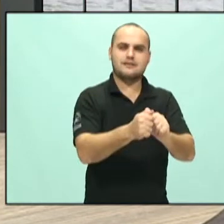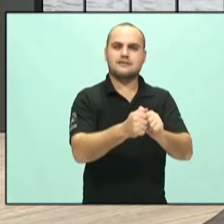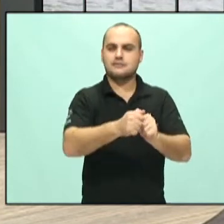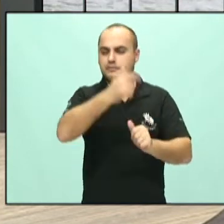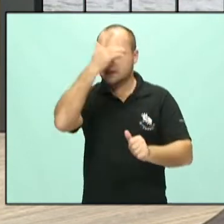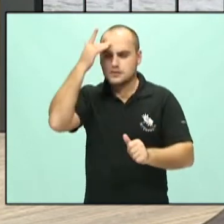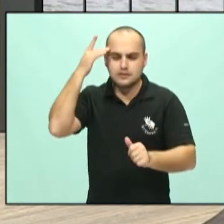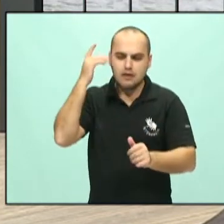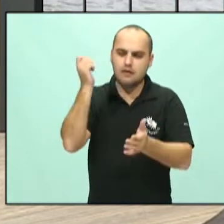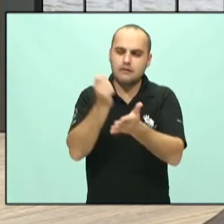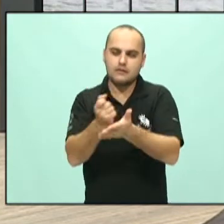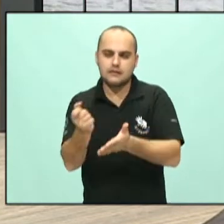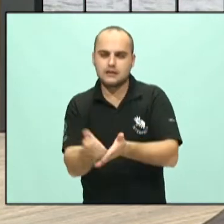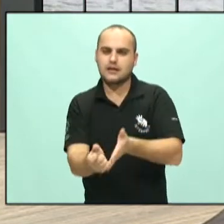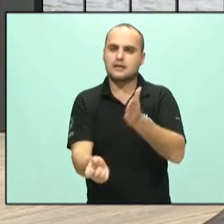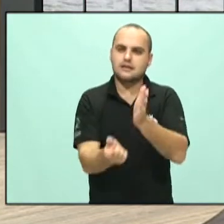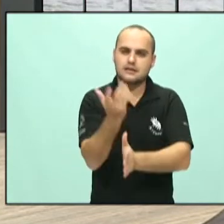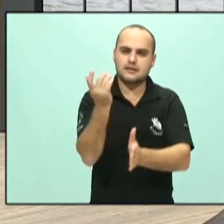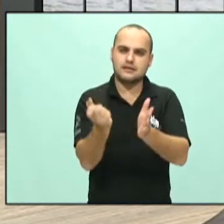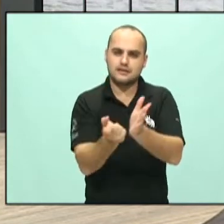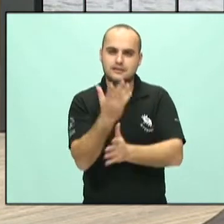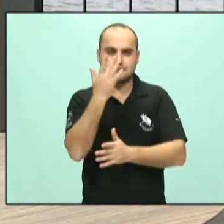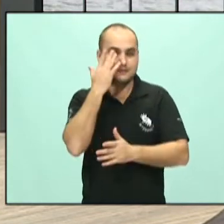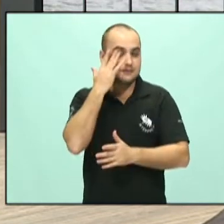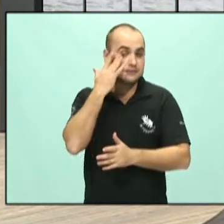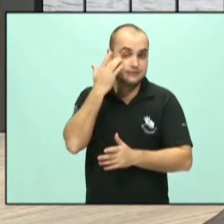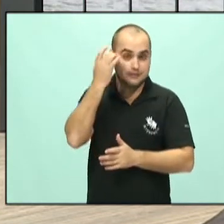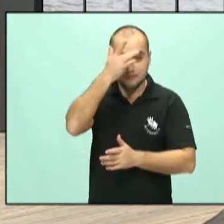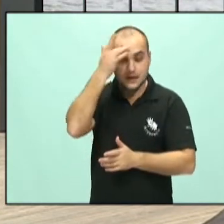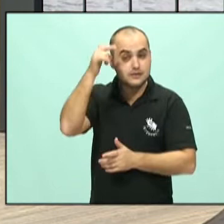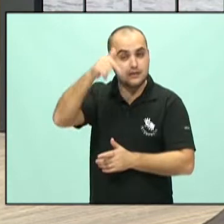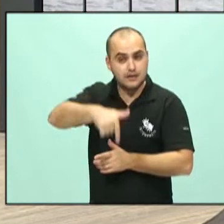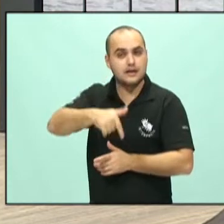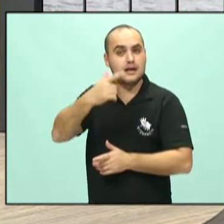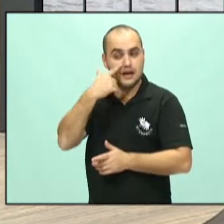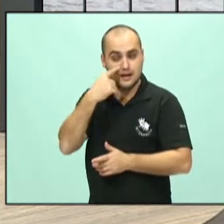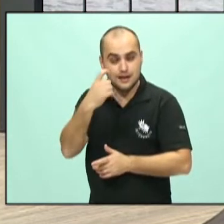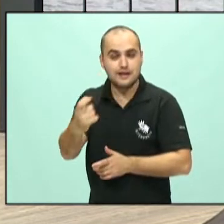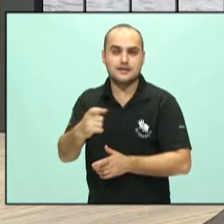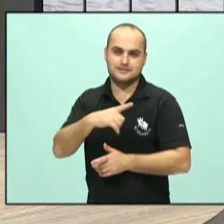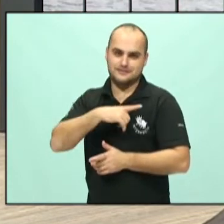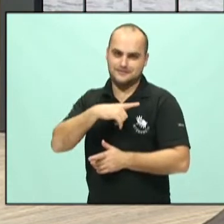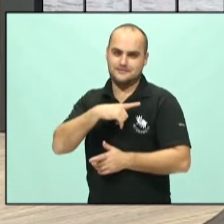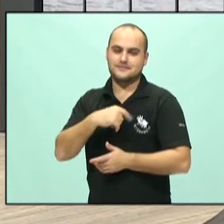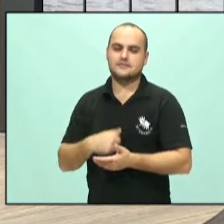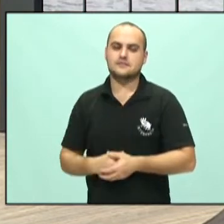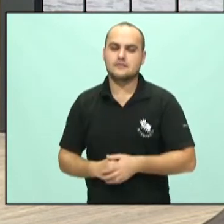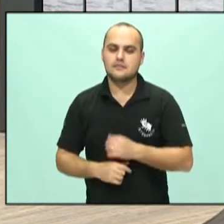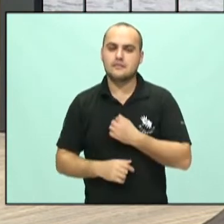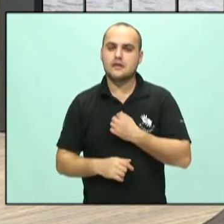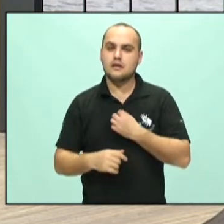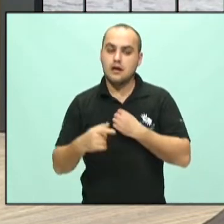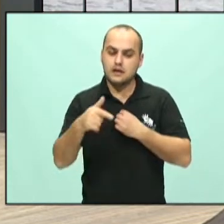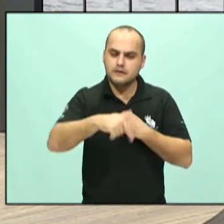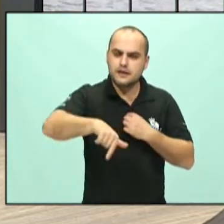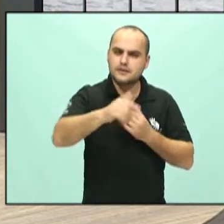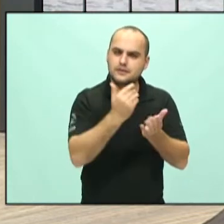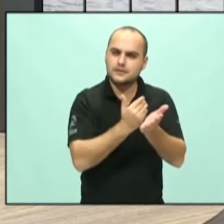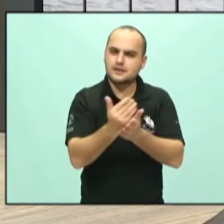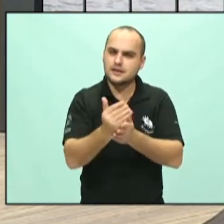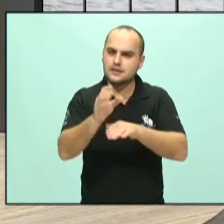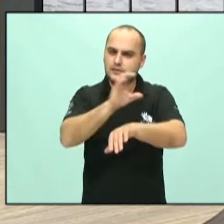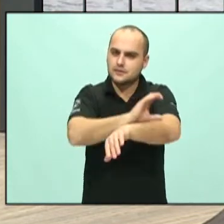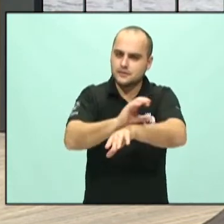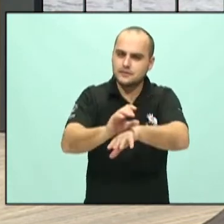questão. Então, é uma área que também o pessoal daqui se interessa bastante, né? A gente ali, quando vai iniciar o curso de produção de visual,